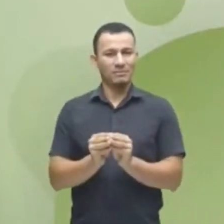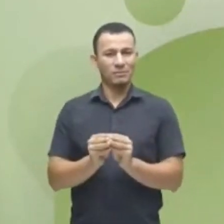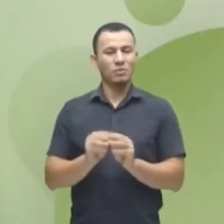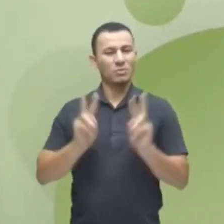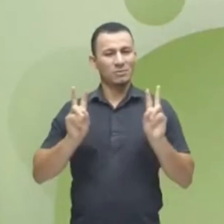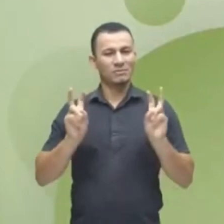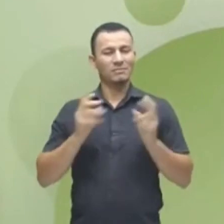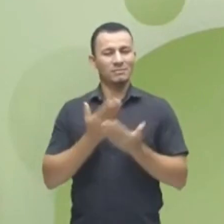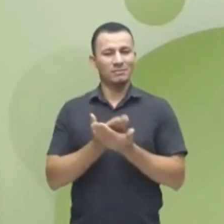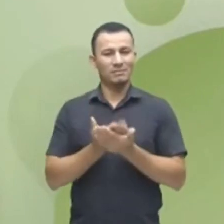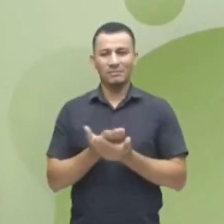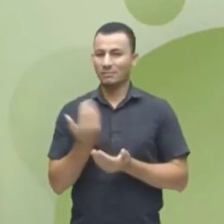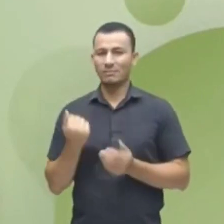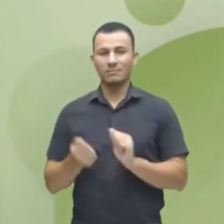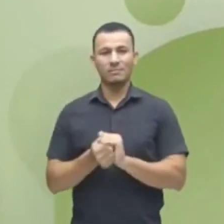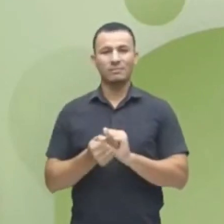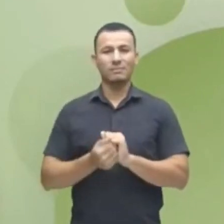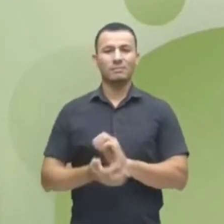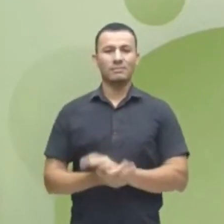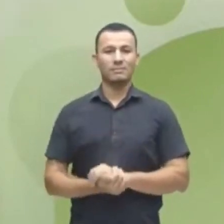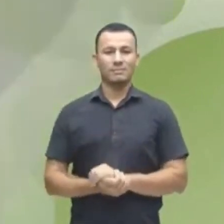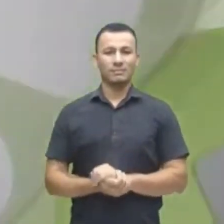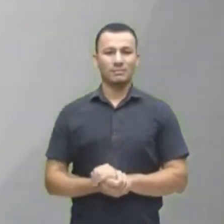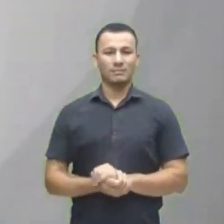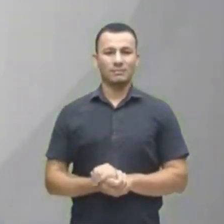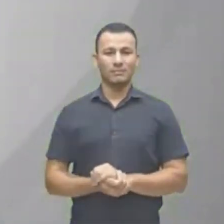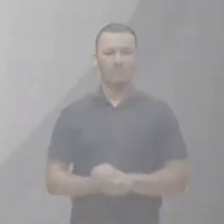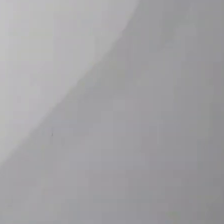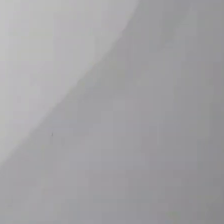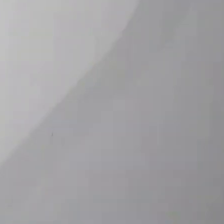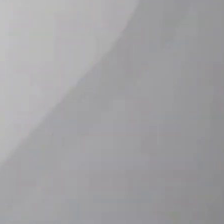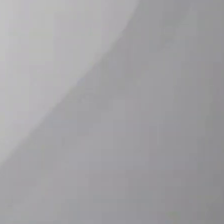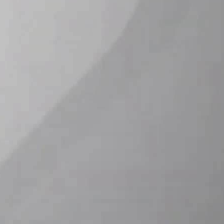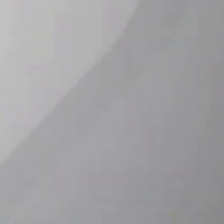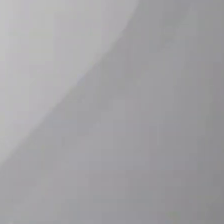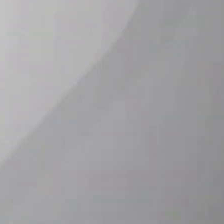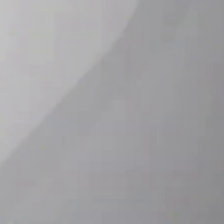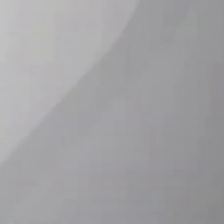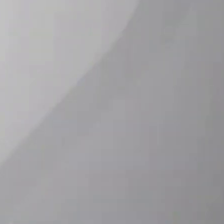com vocês. Vamos lá? Vamos para o resumo da aula?